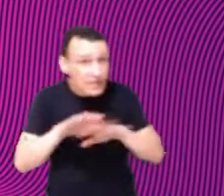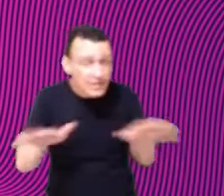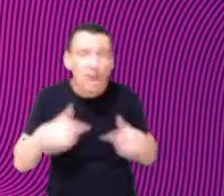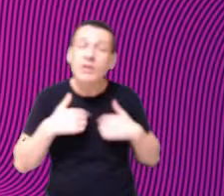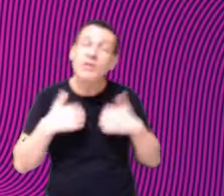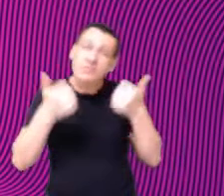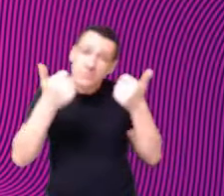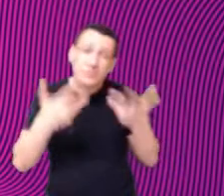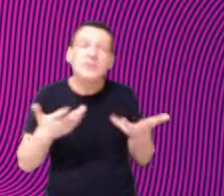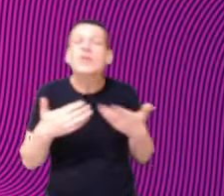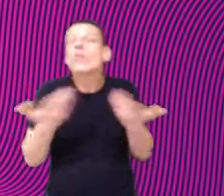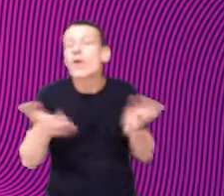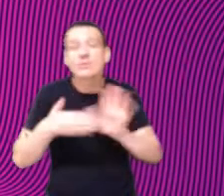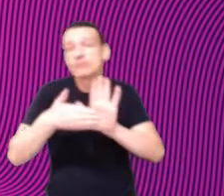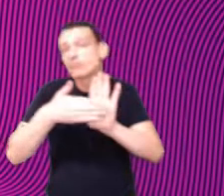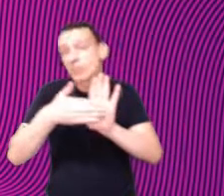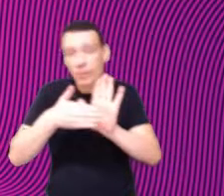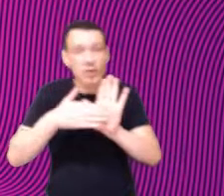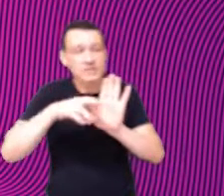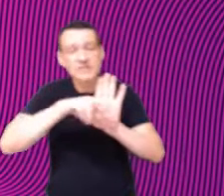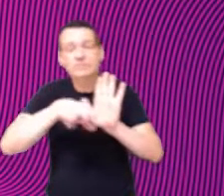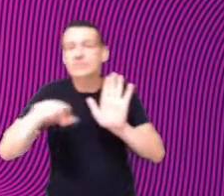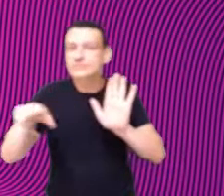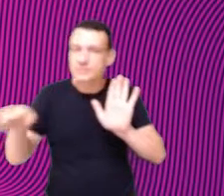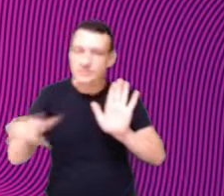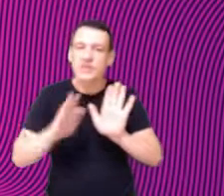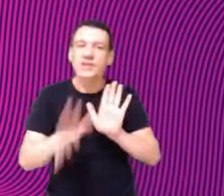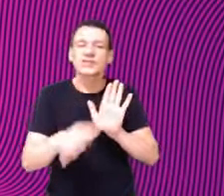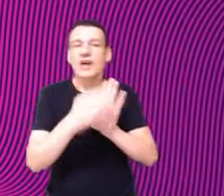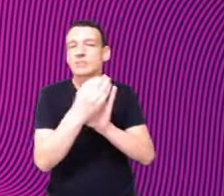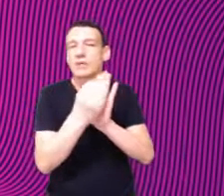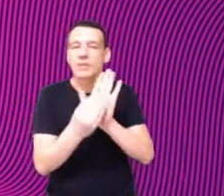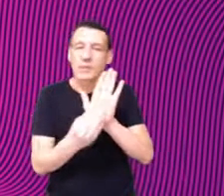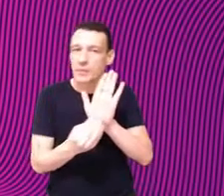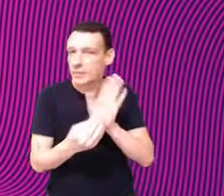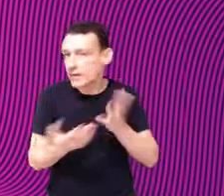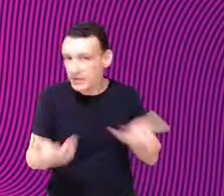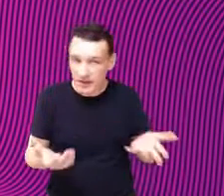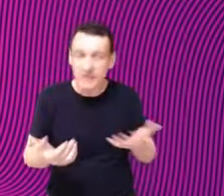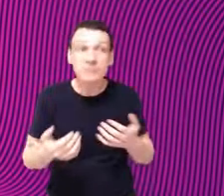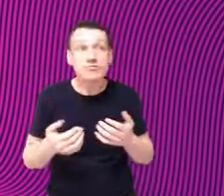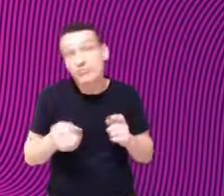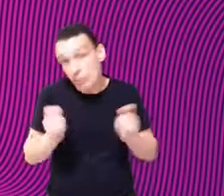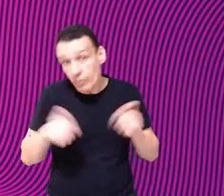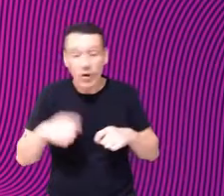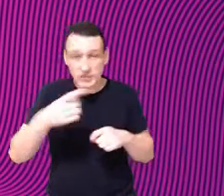propostas que estão sendo delineadas por aí para que a gente possa levar uma mensagem para